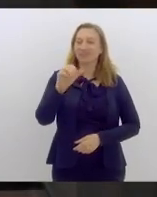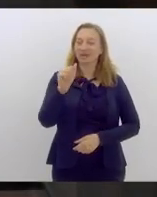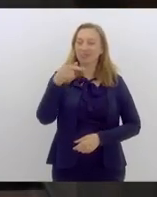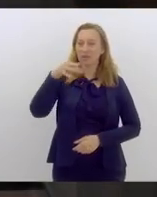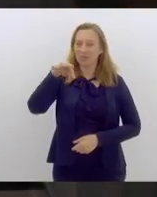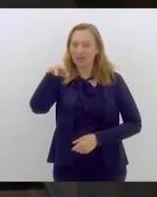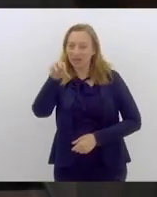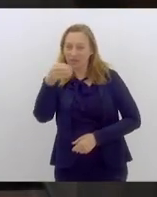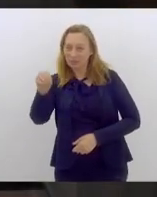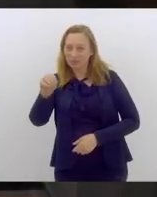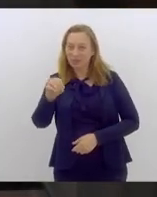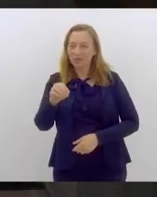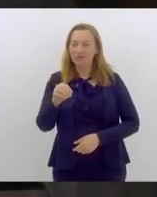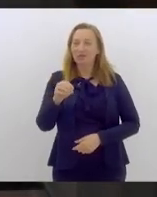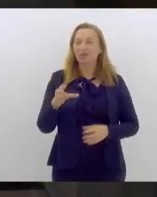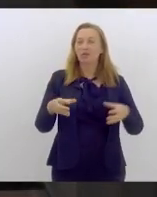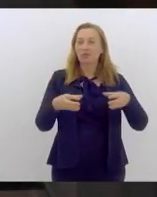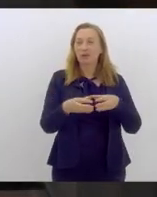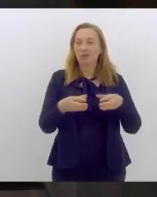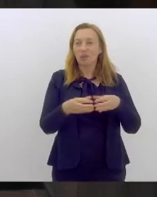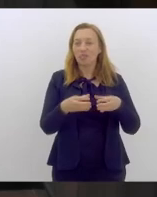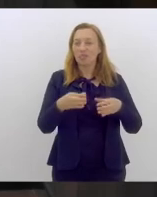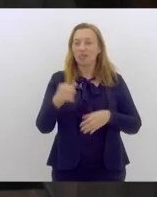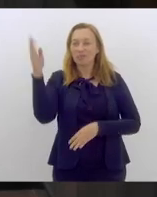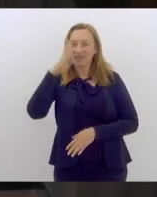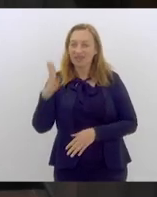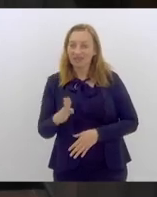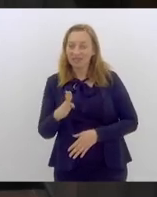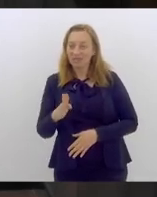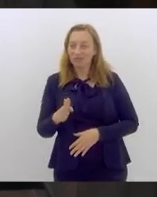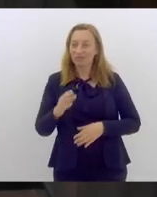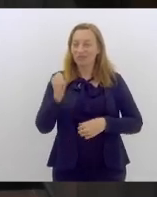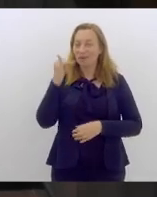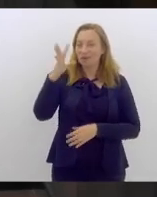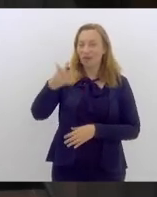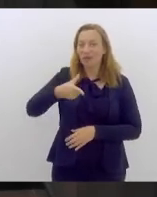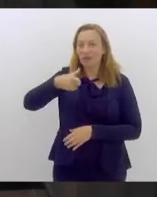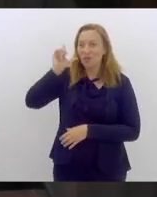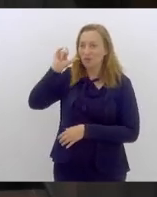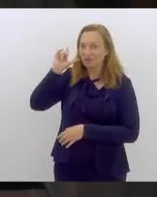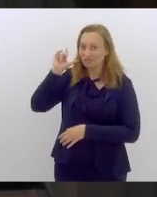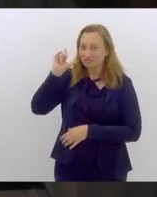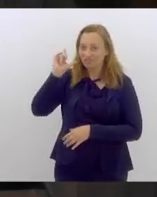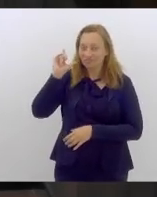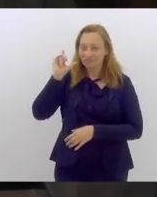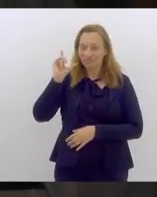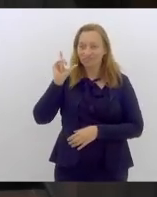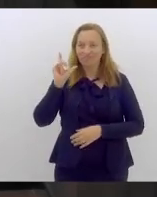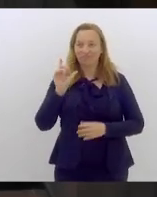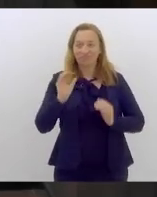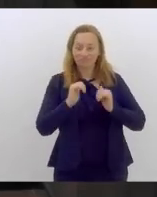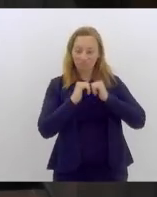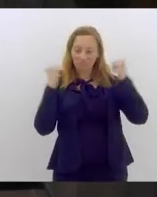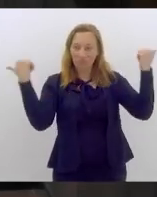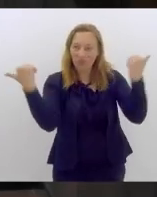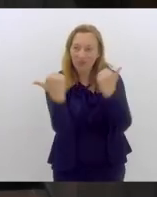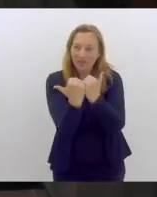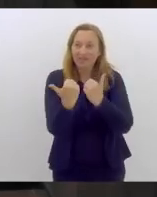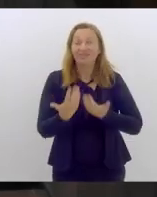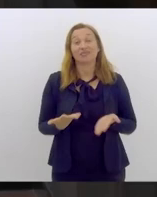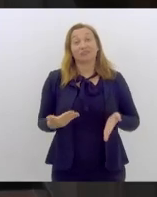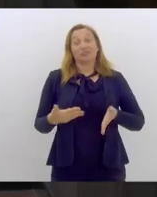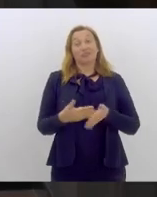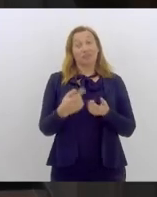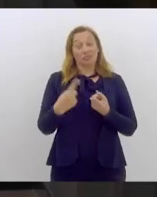da Copa Brasil na madrugada de ontem, no estádio do Maracanã. Até